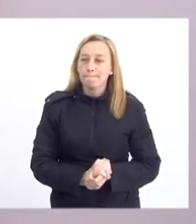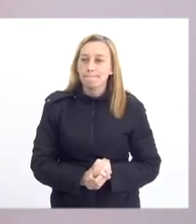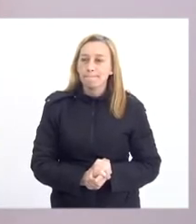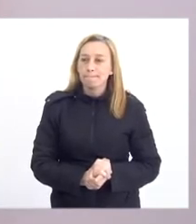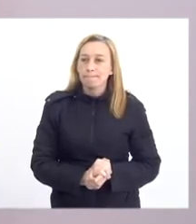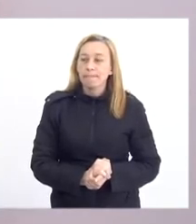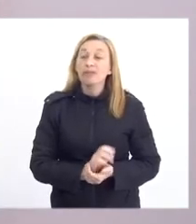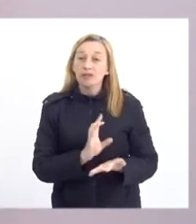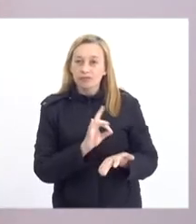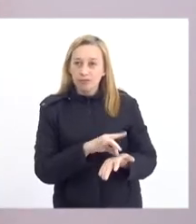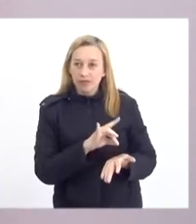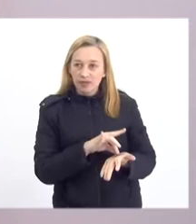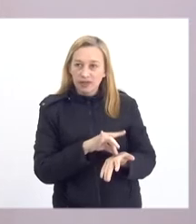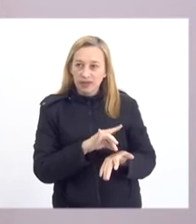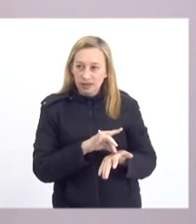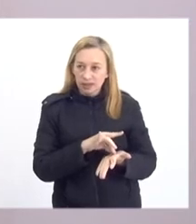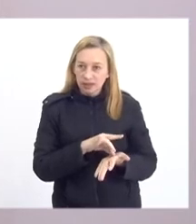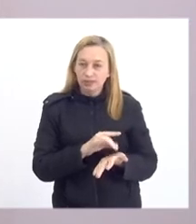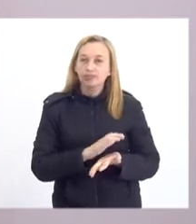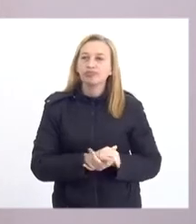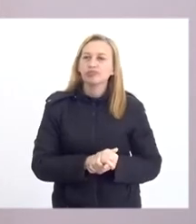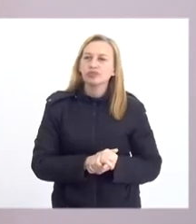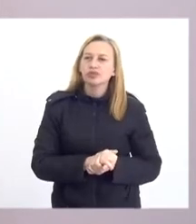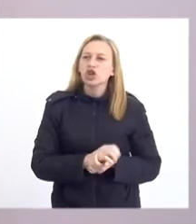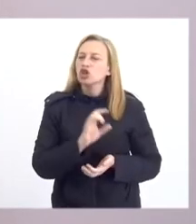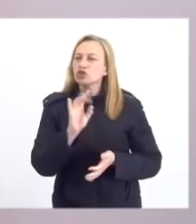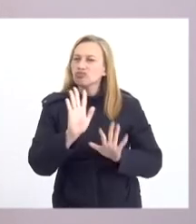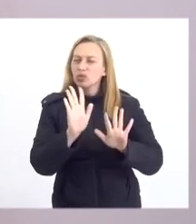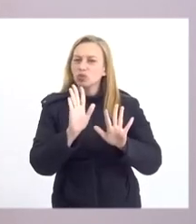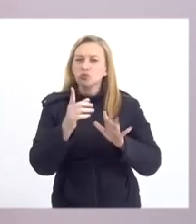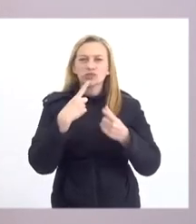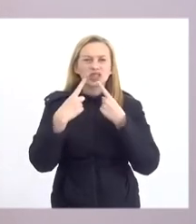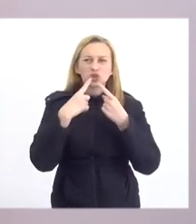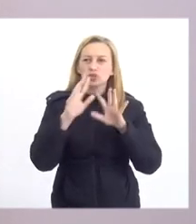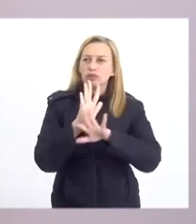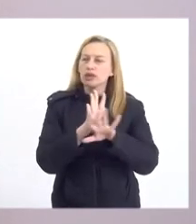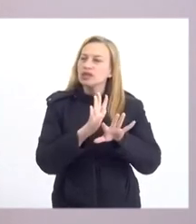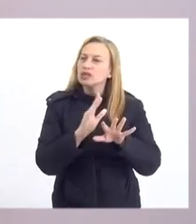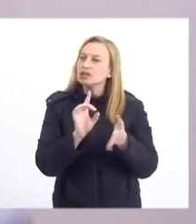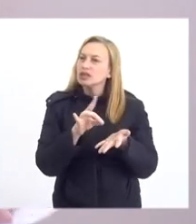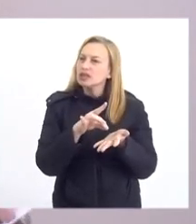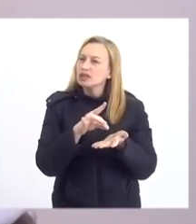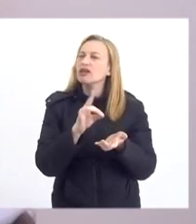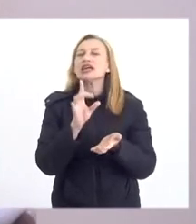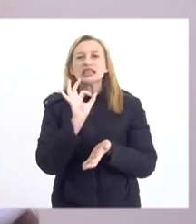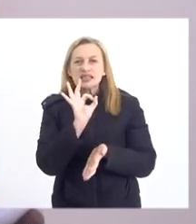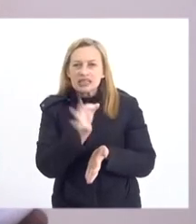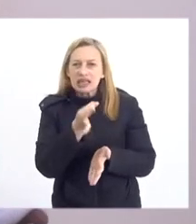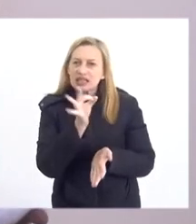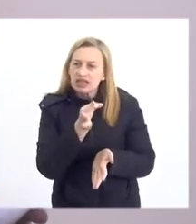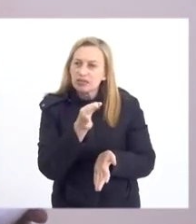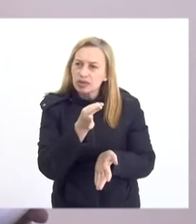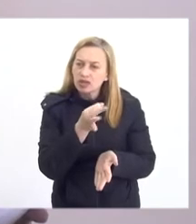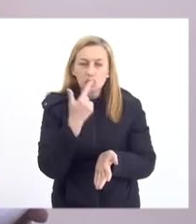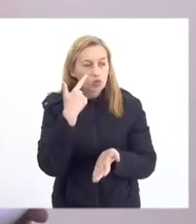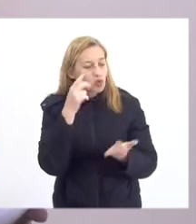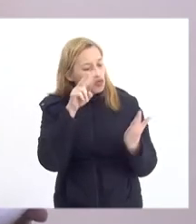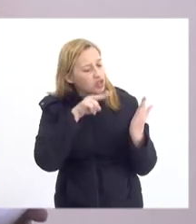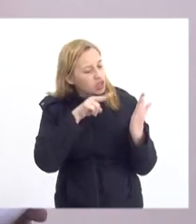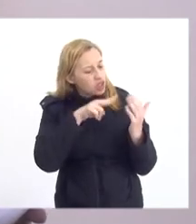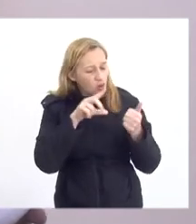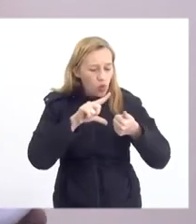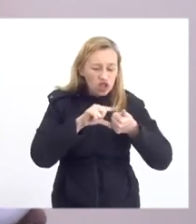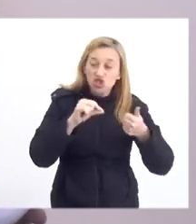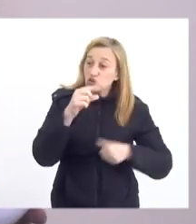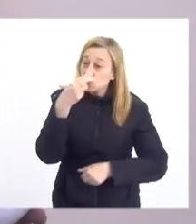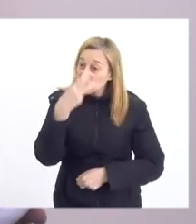Que, na verdade, deputado só não, sem querer discutir, mas de fato as escolas... Estou olhando aqui o artigo 3,